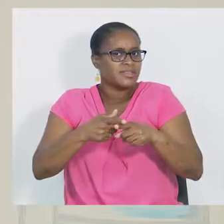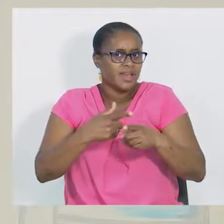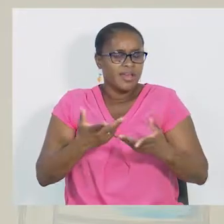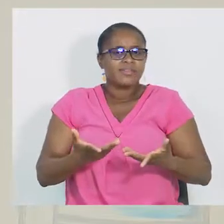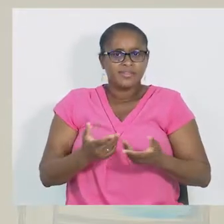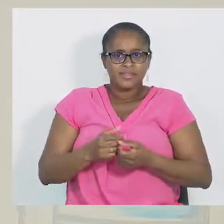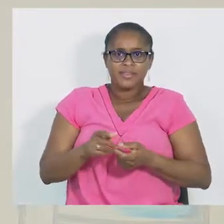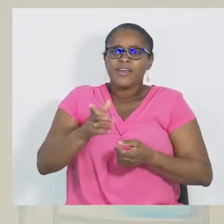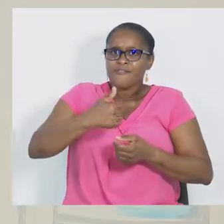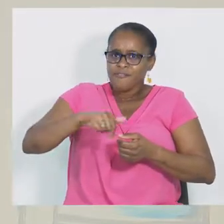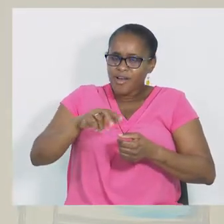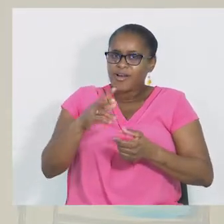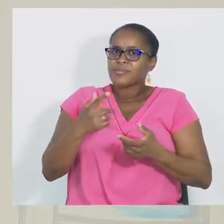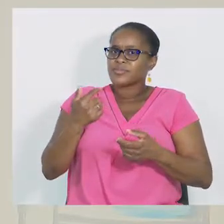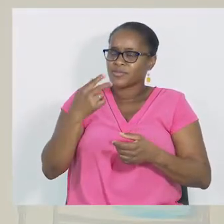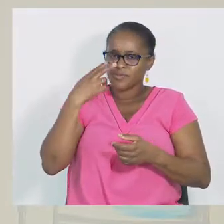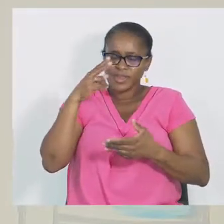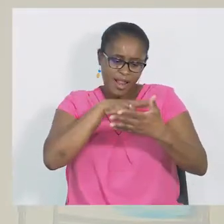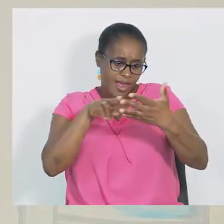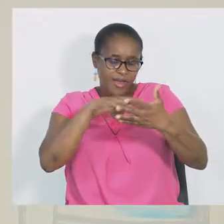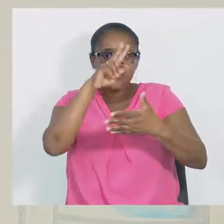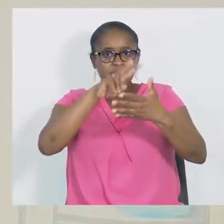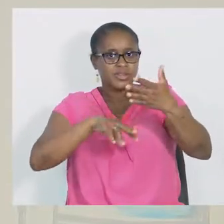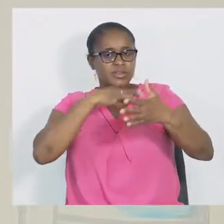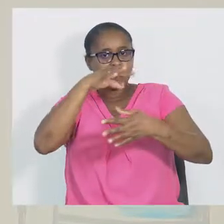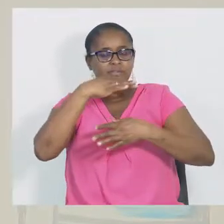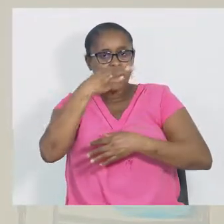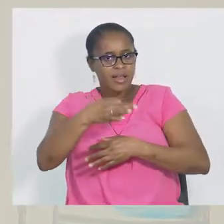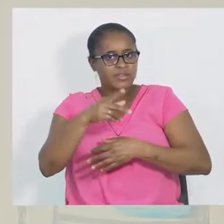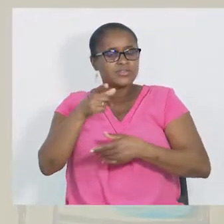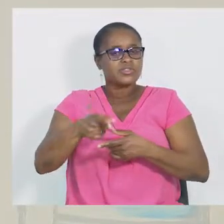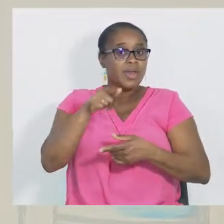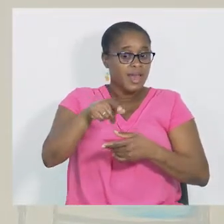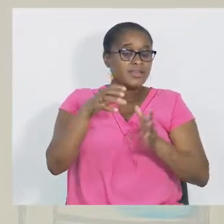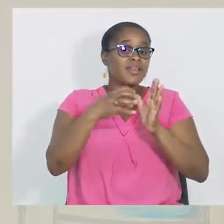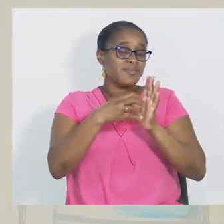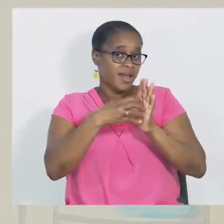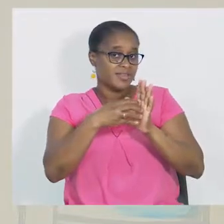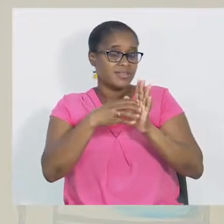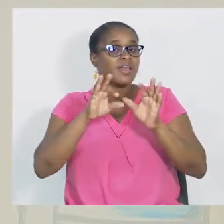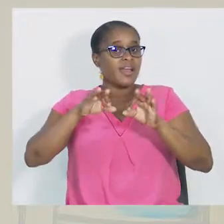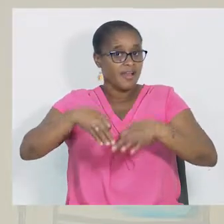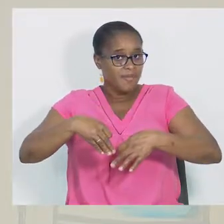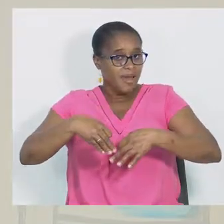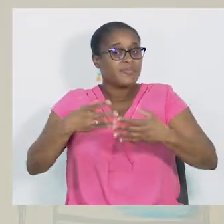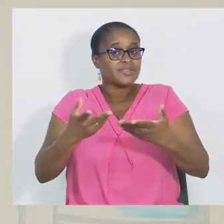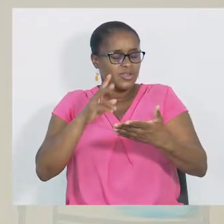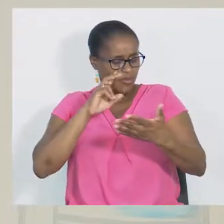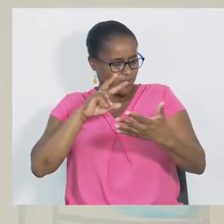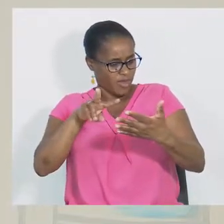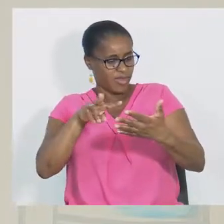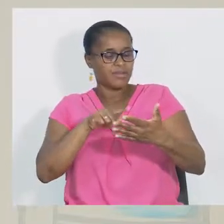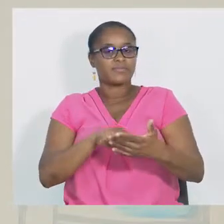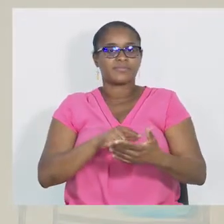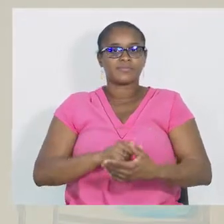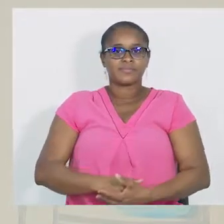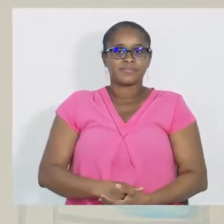Meninos. Estão ali todos sentados. E como é que estão esses meninos?